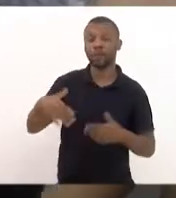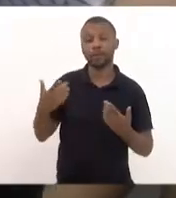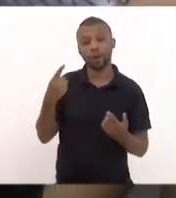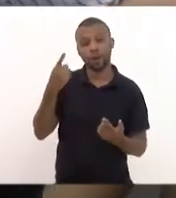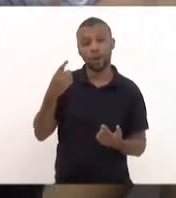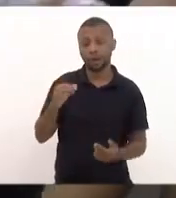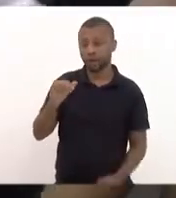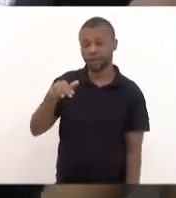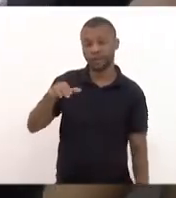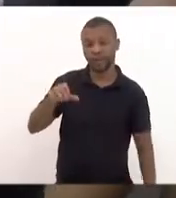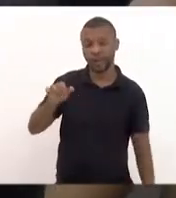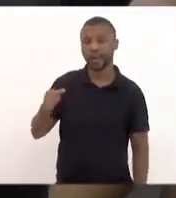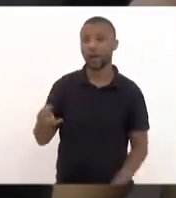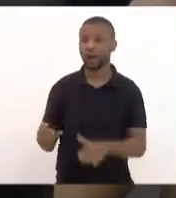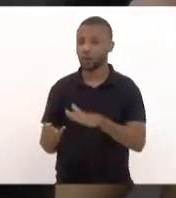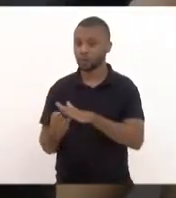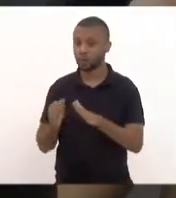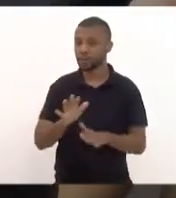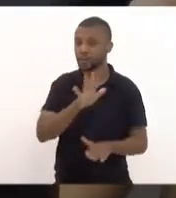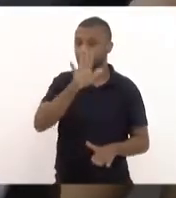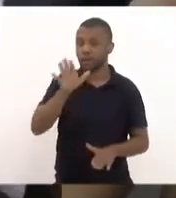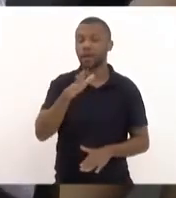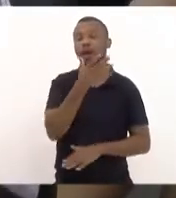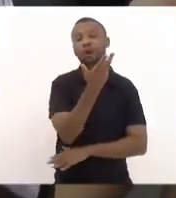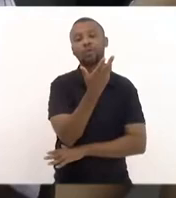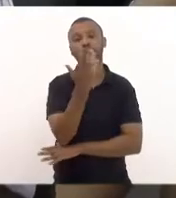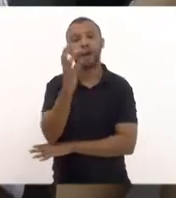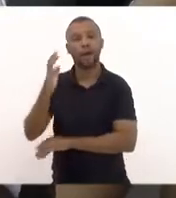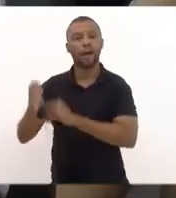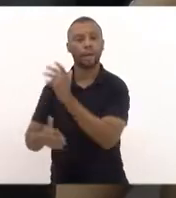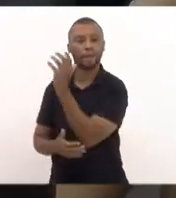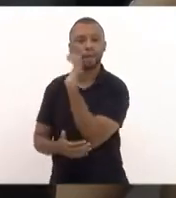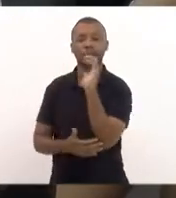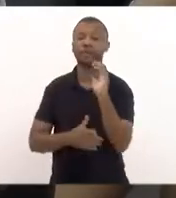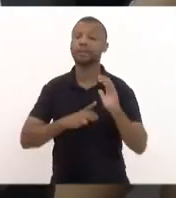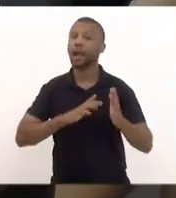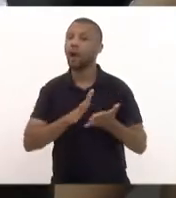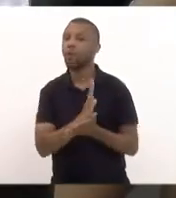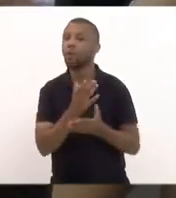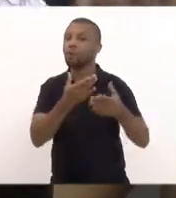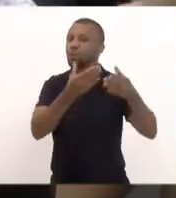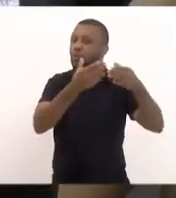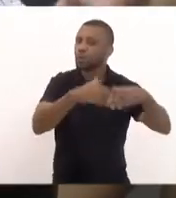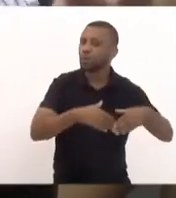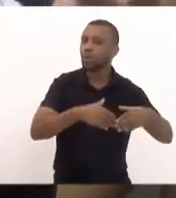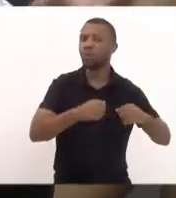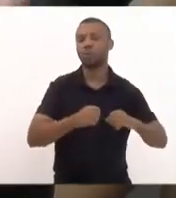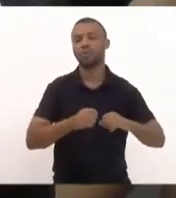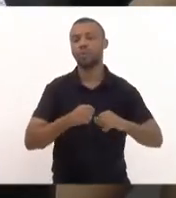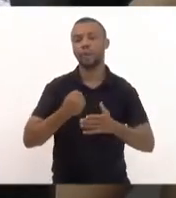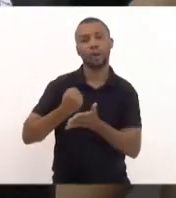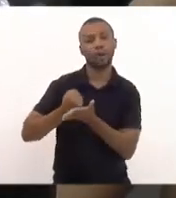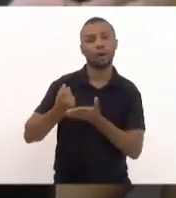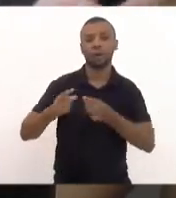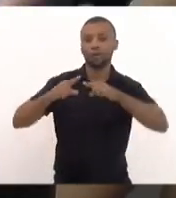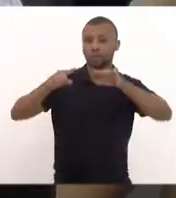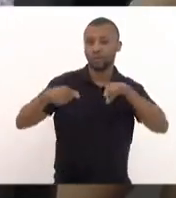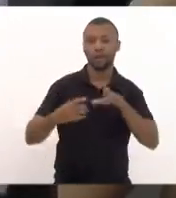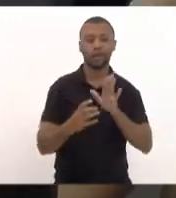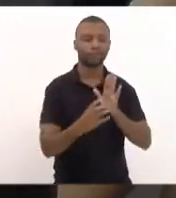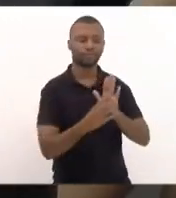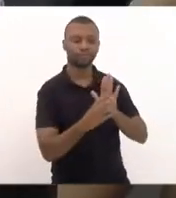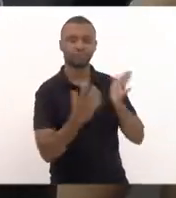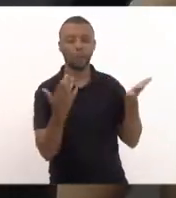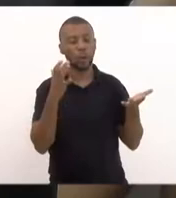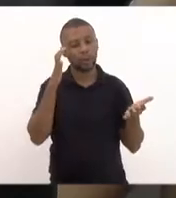ter equipe de carreira, como até o MINC fez com concurso, estimulou concurso com o secretário. Aí, não sei como é que está a situação do Instituto